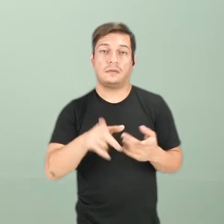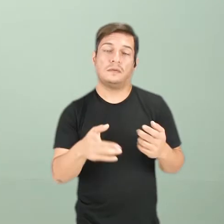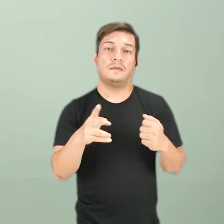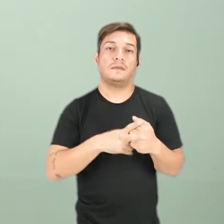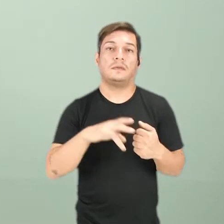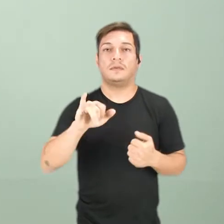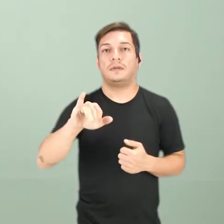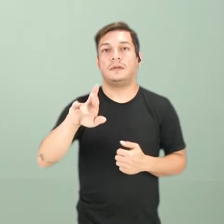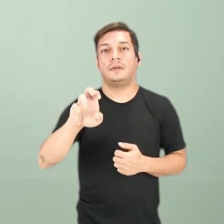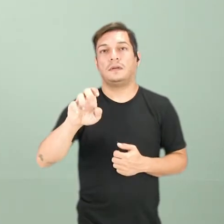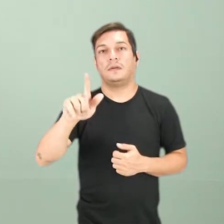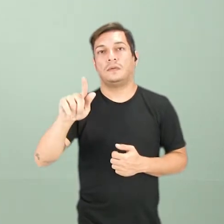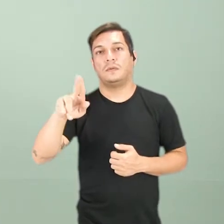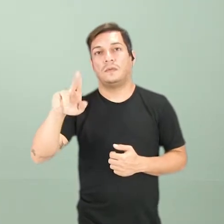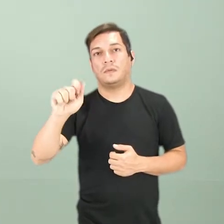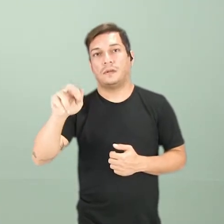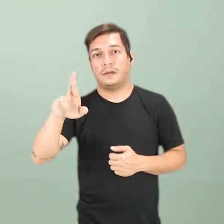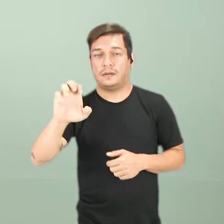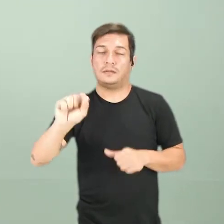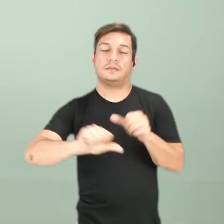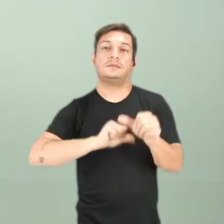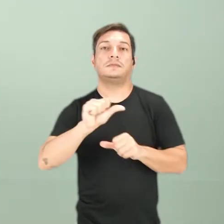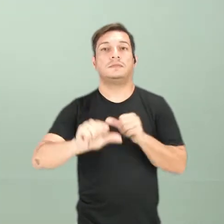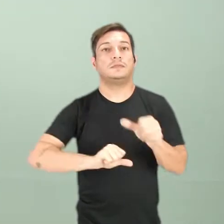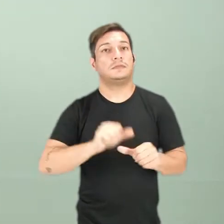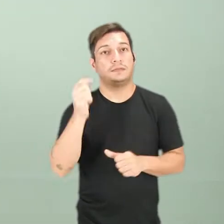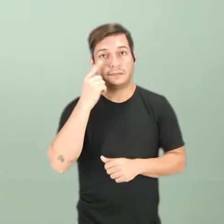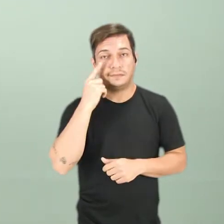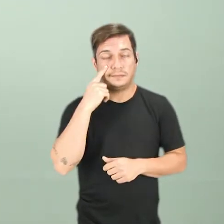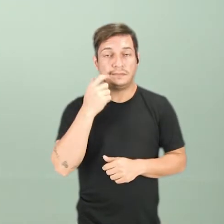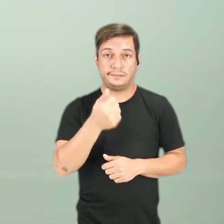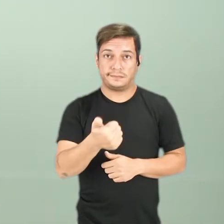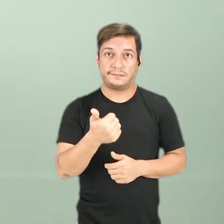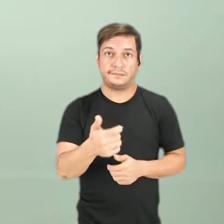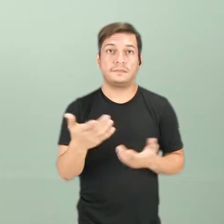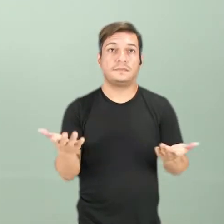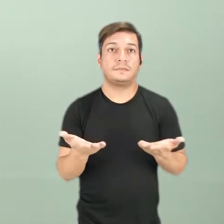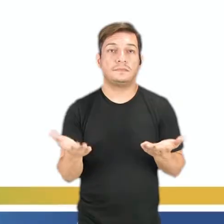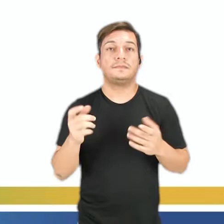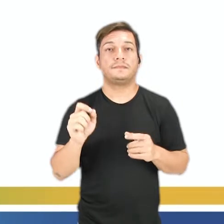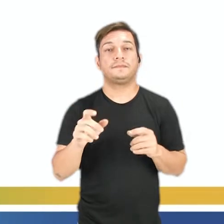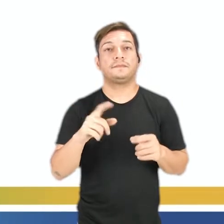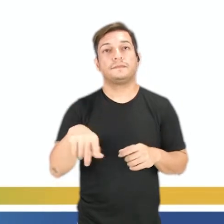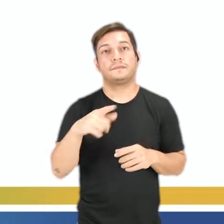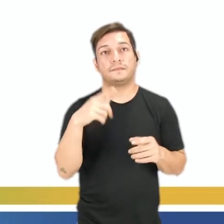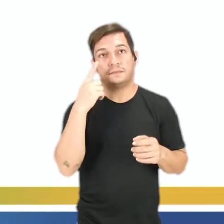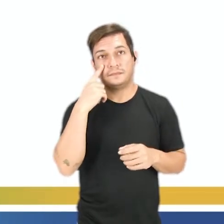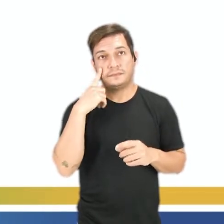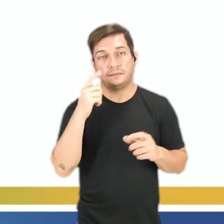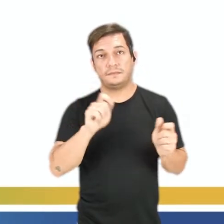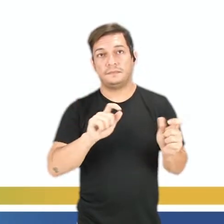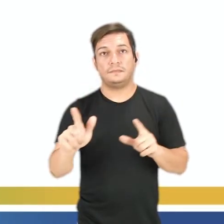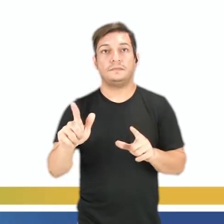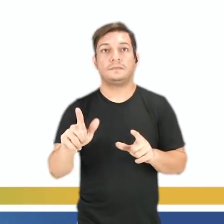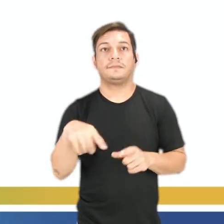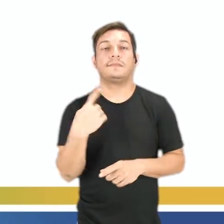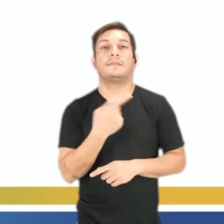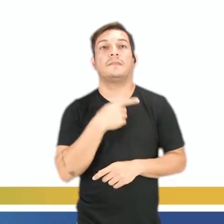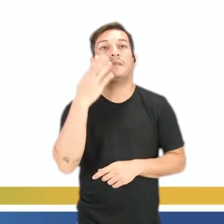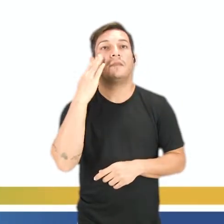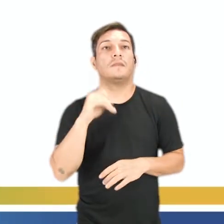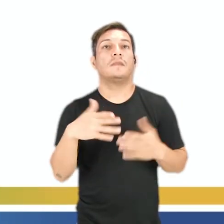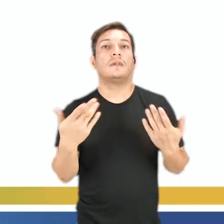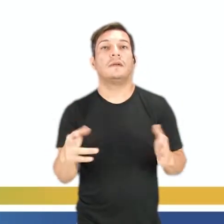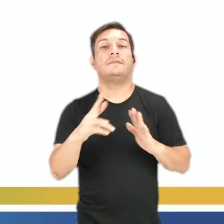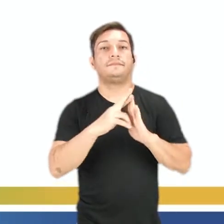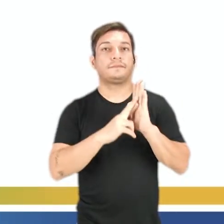verbos irregulares, eles se modificam, tá bom? Então, eu quero que você acompanhe aqui comigo para a gente saber qual é